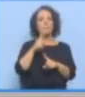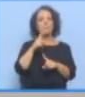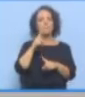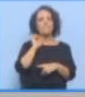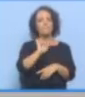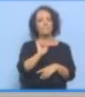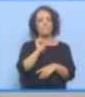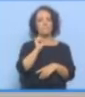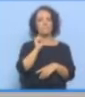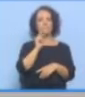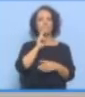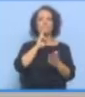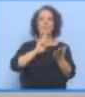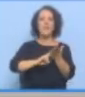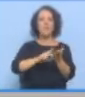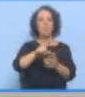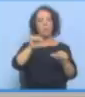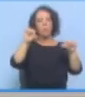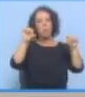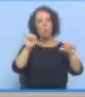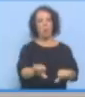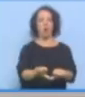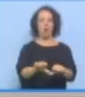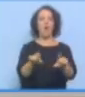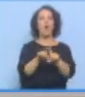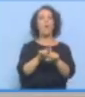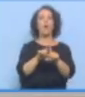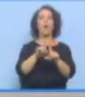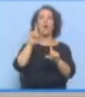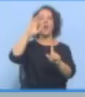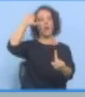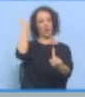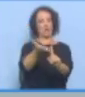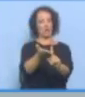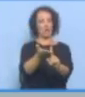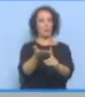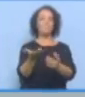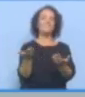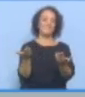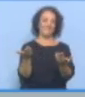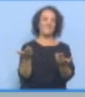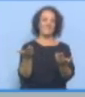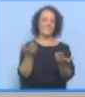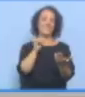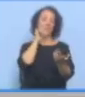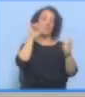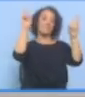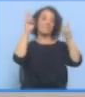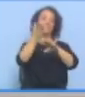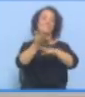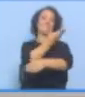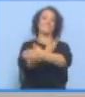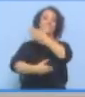maldade de realidade má, que era... Entendida como um castigo? Geralmente, as doenças eram